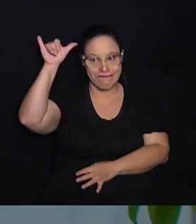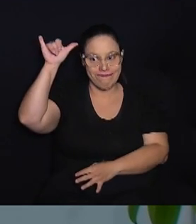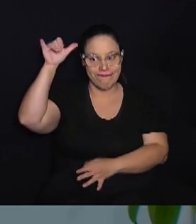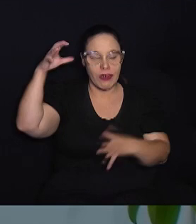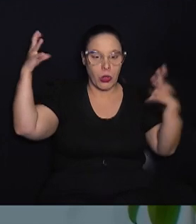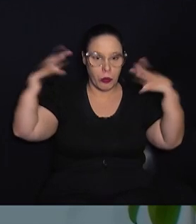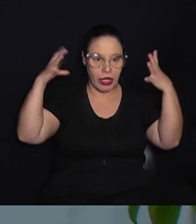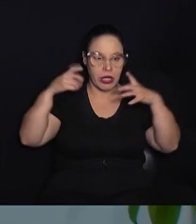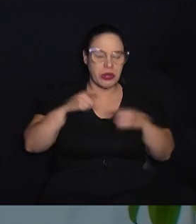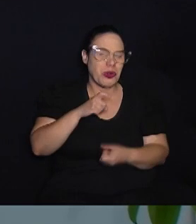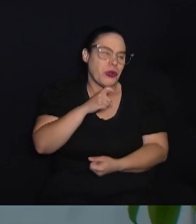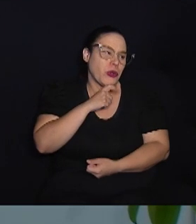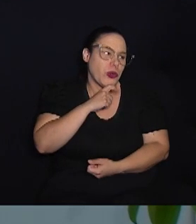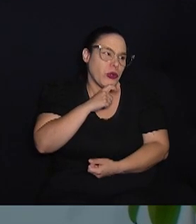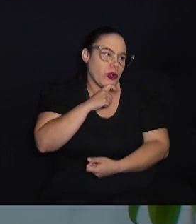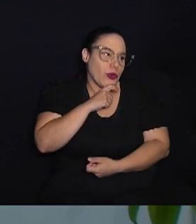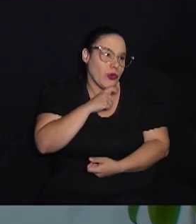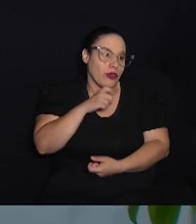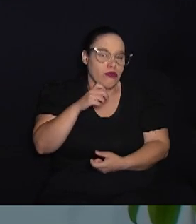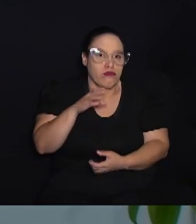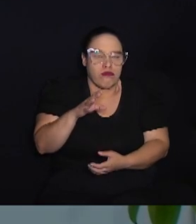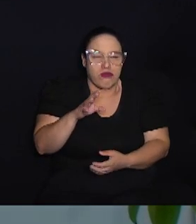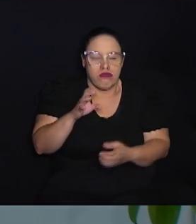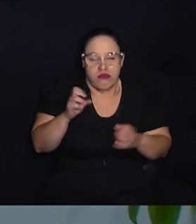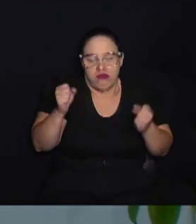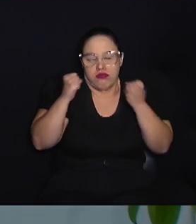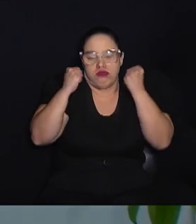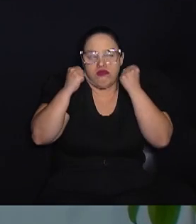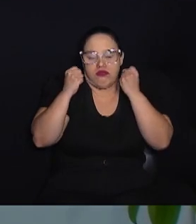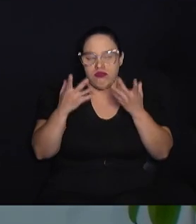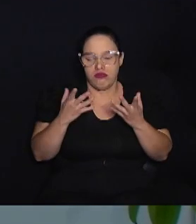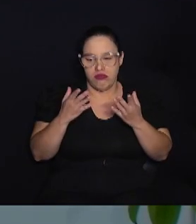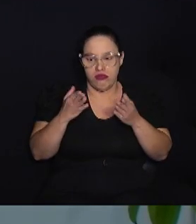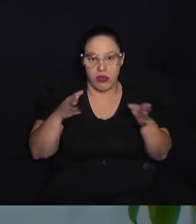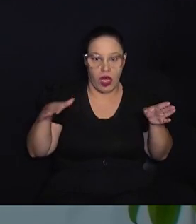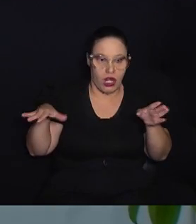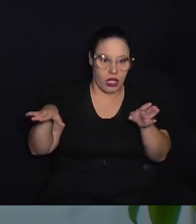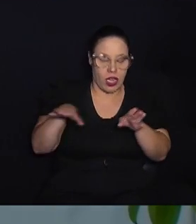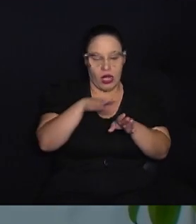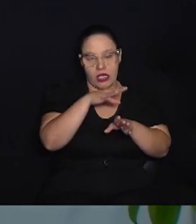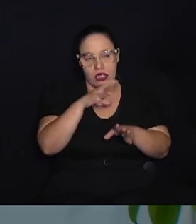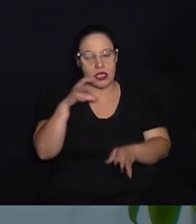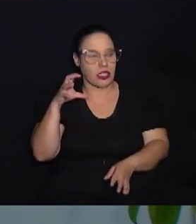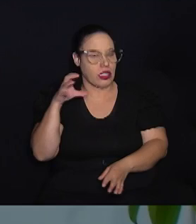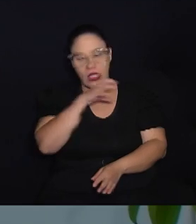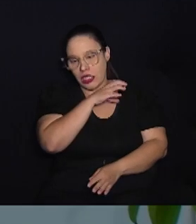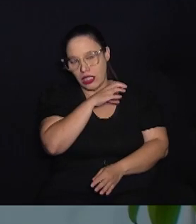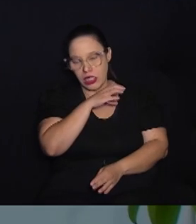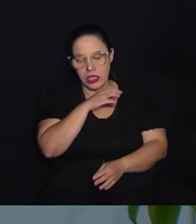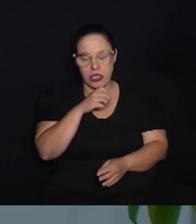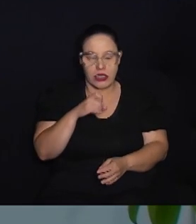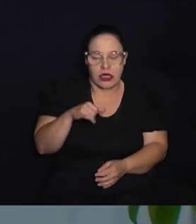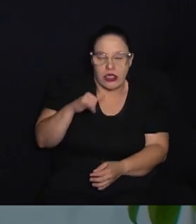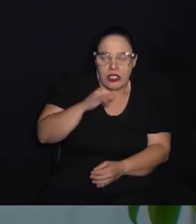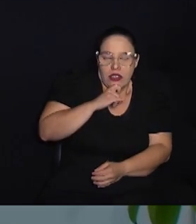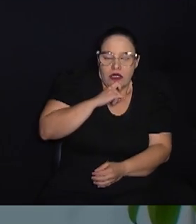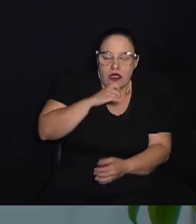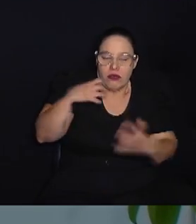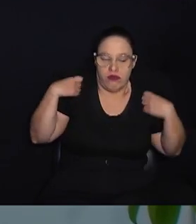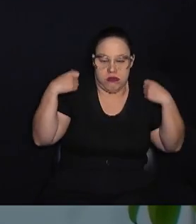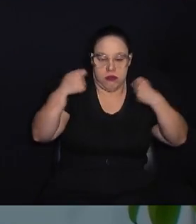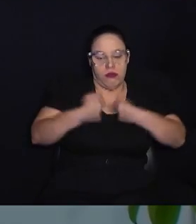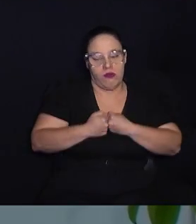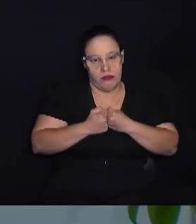evite tomar banho gelado nessa época do inverno e também a saída de um banho muito quente para um ambiente frio sem